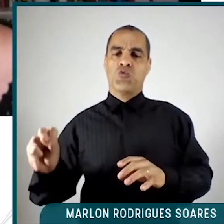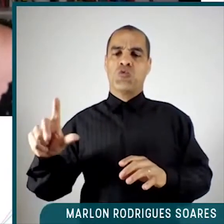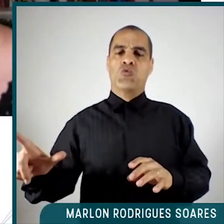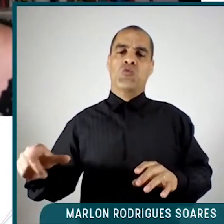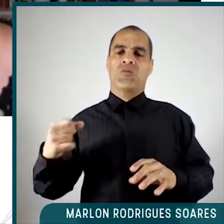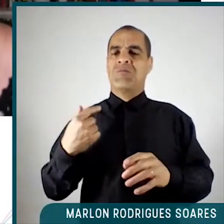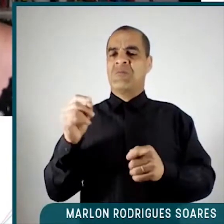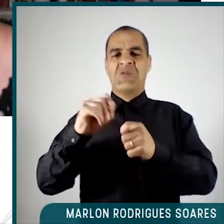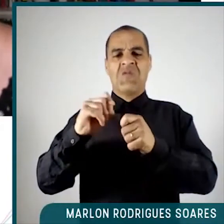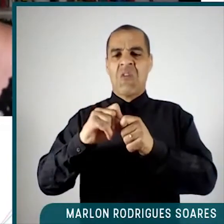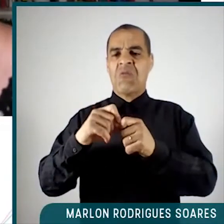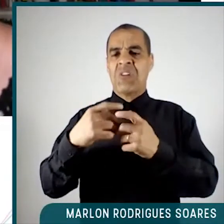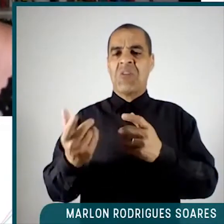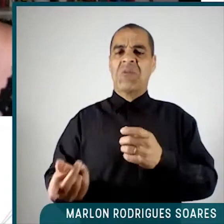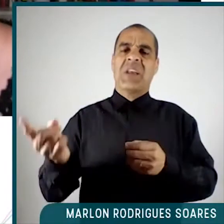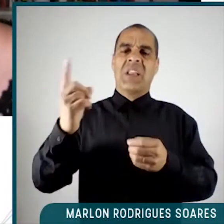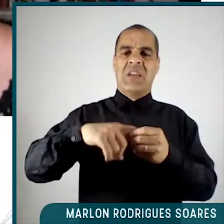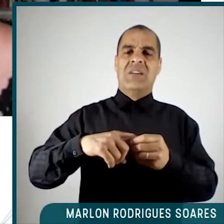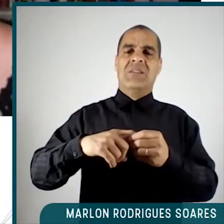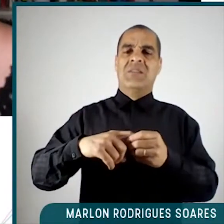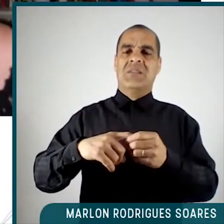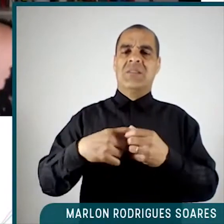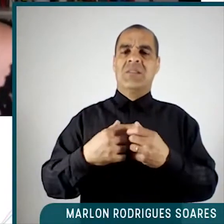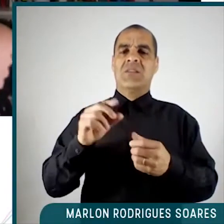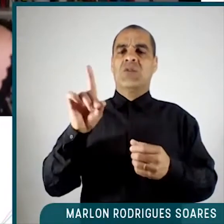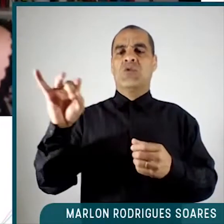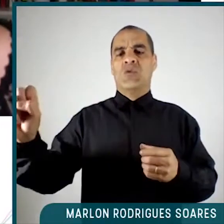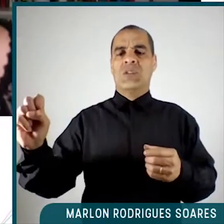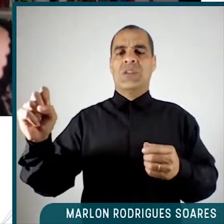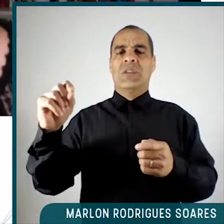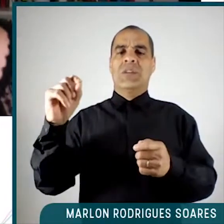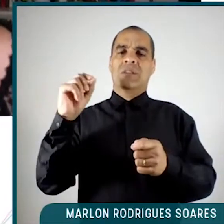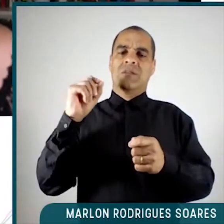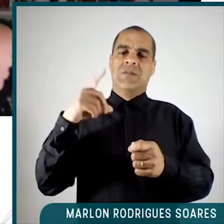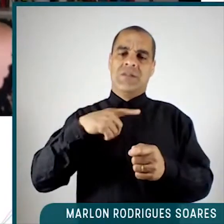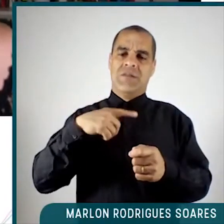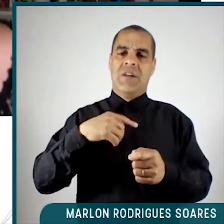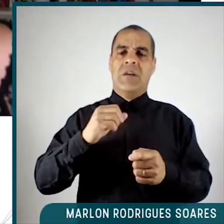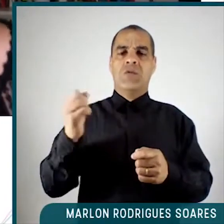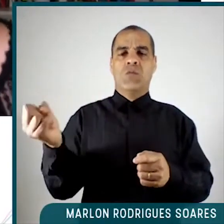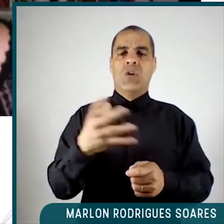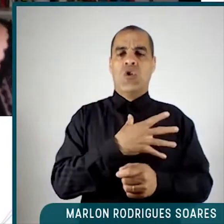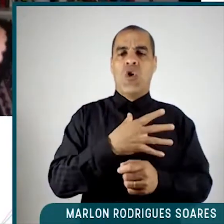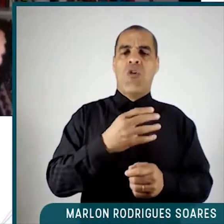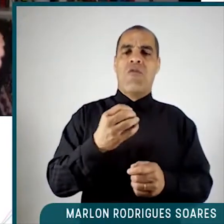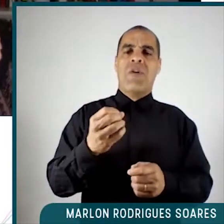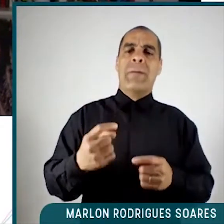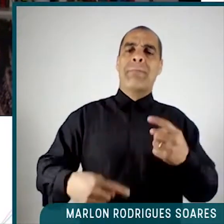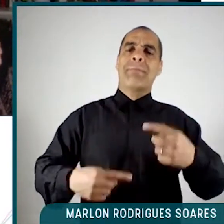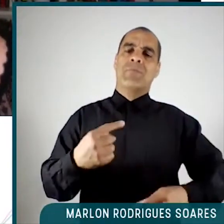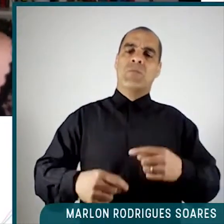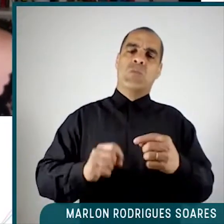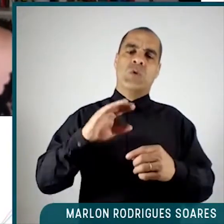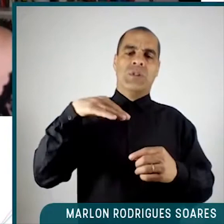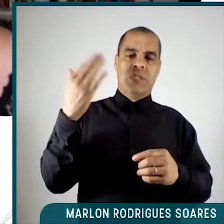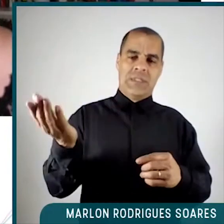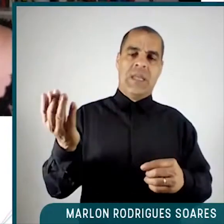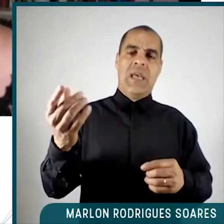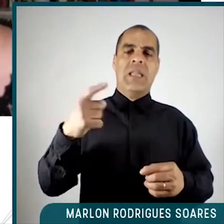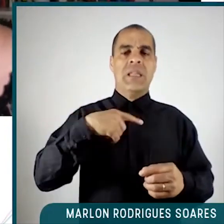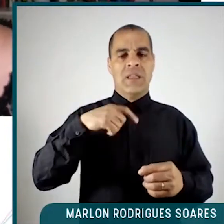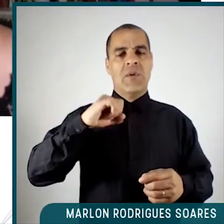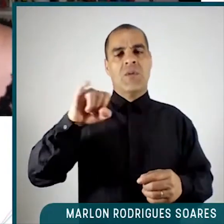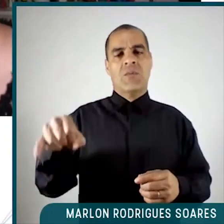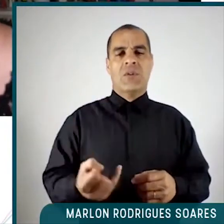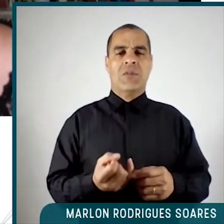era antes. Eu acho que assim, o dia que realmente tivermos uma nova política externa é também uma oportunidade para a gente